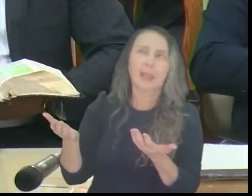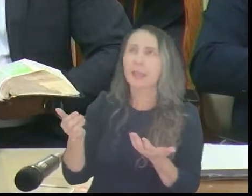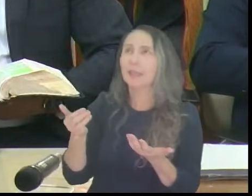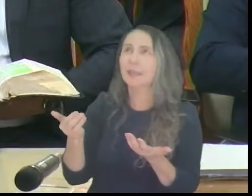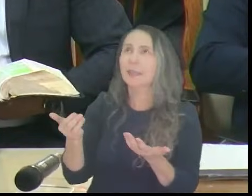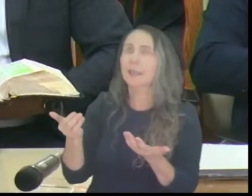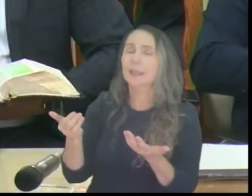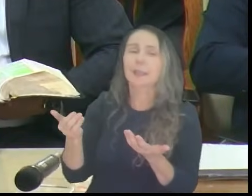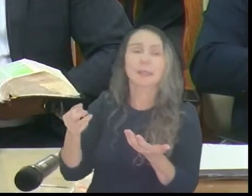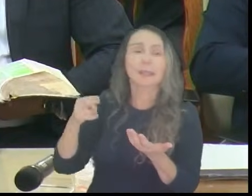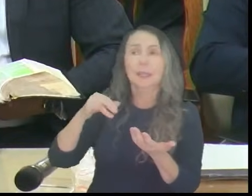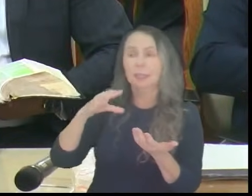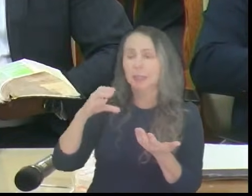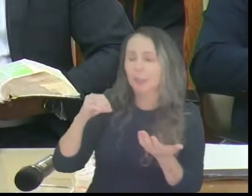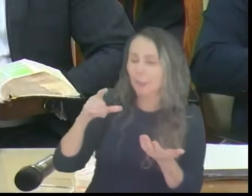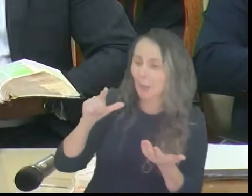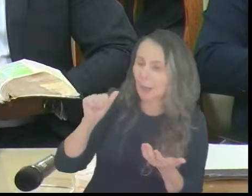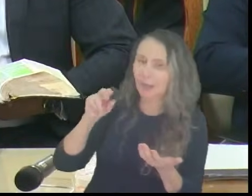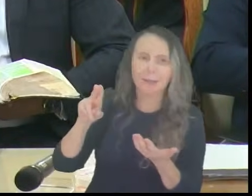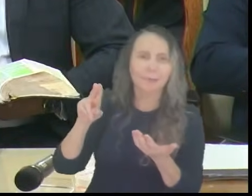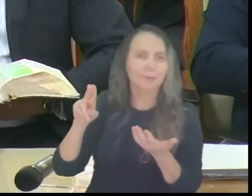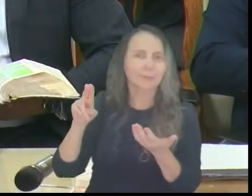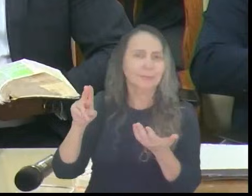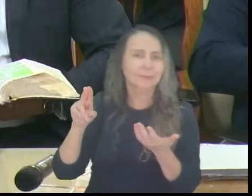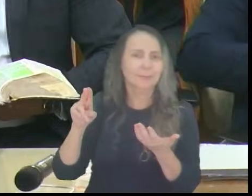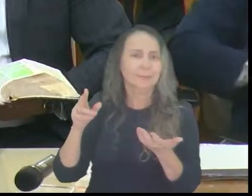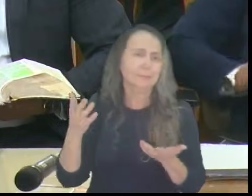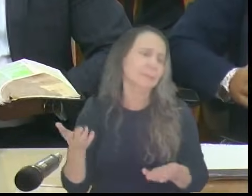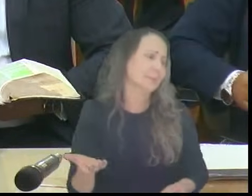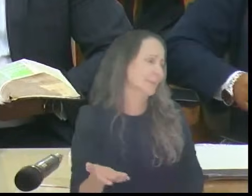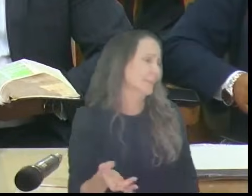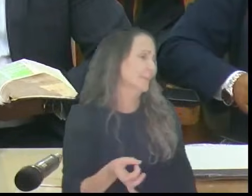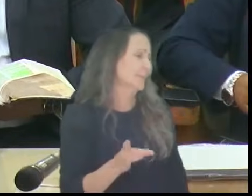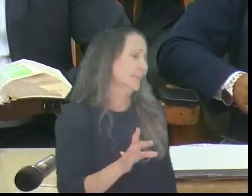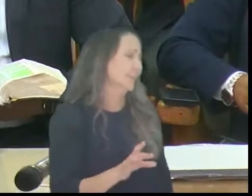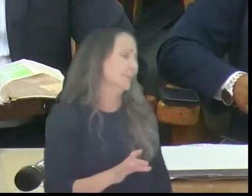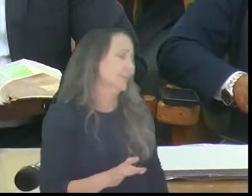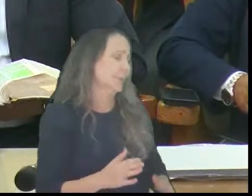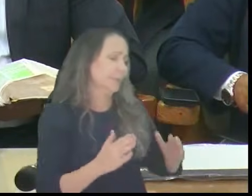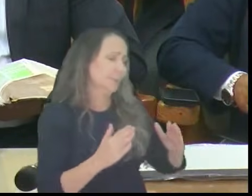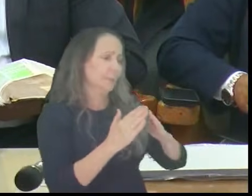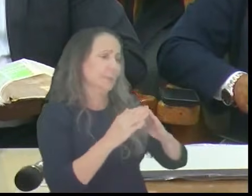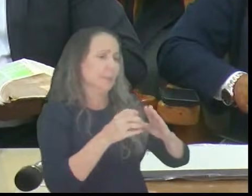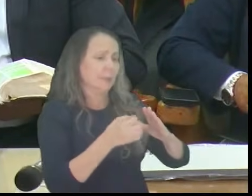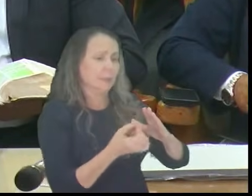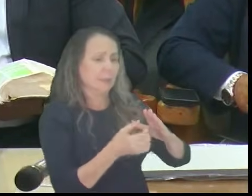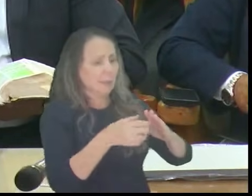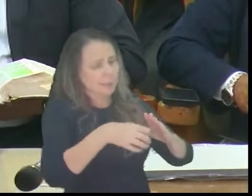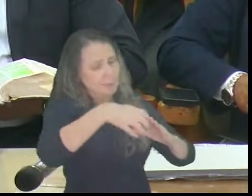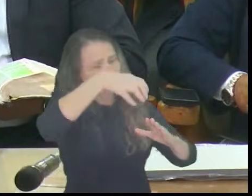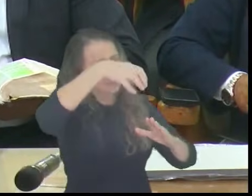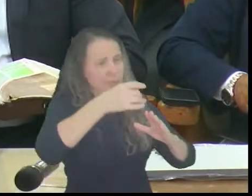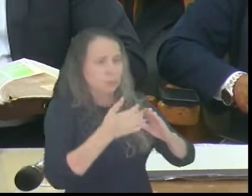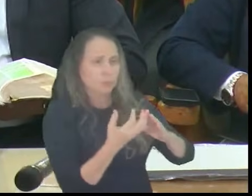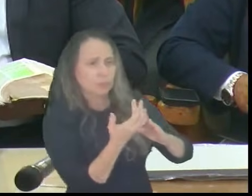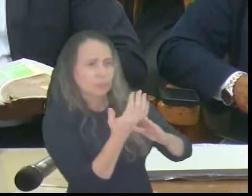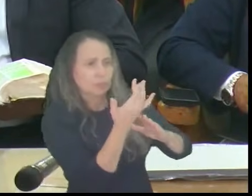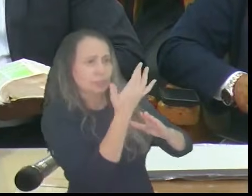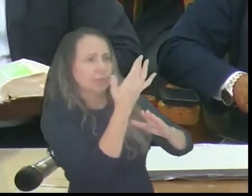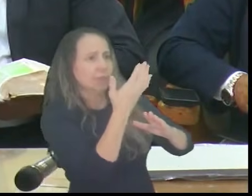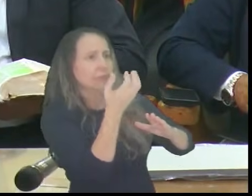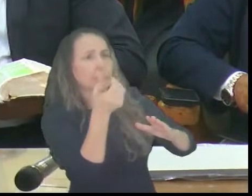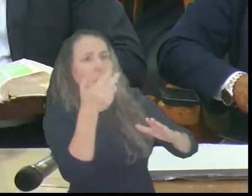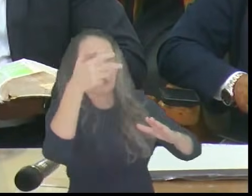de São Nicolau, São Nicolau, meu filho, sobe pela chaminé para pular na casa do povo, não dá certo não, que é o Papai Noel.